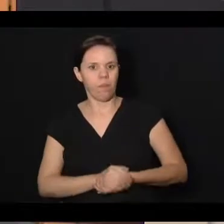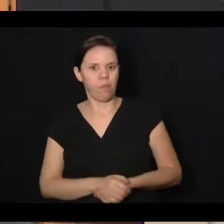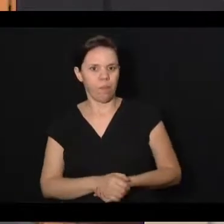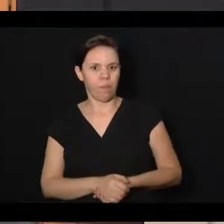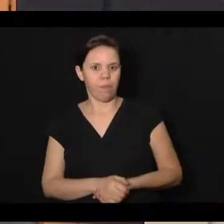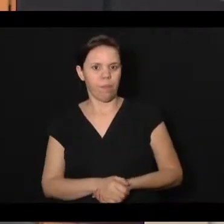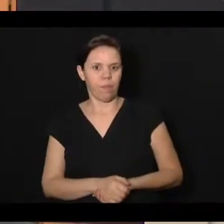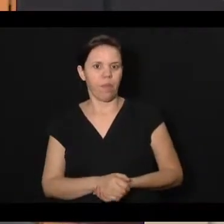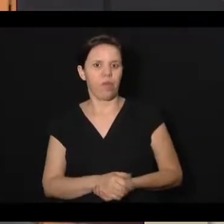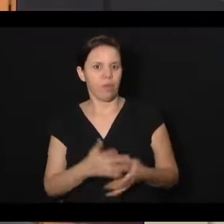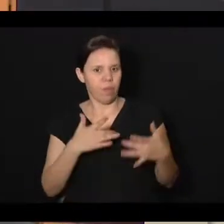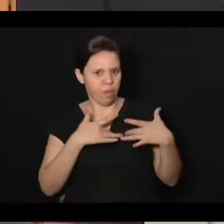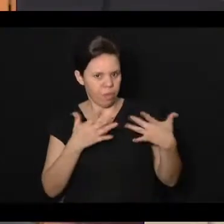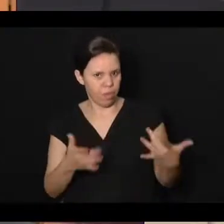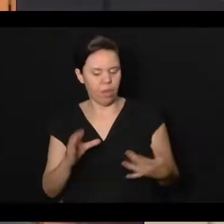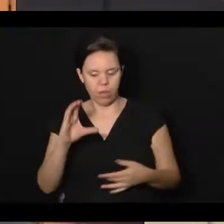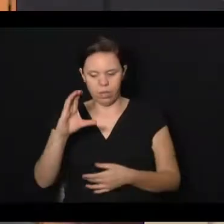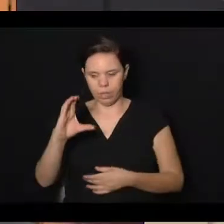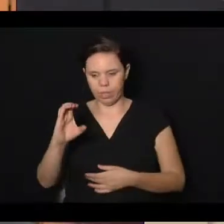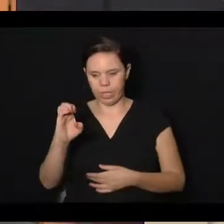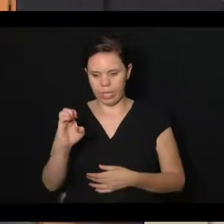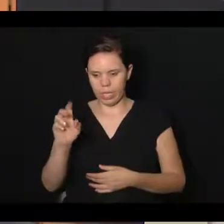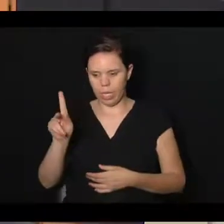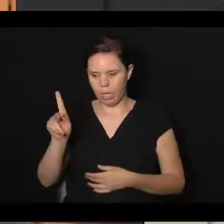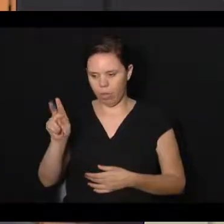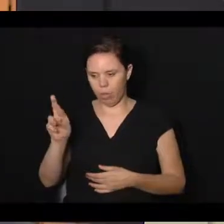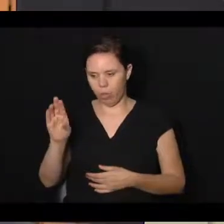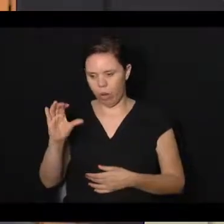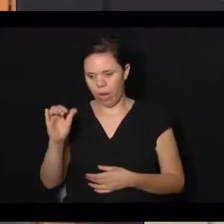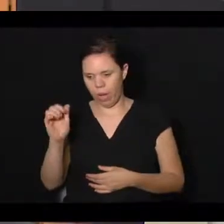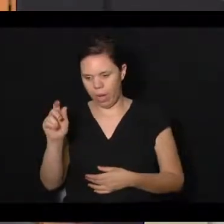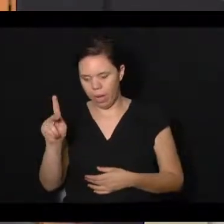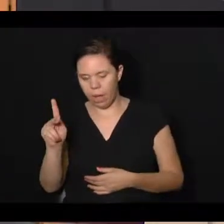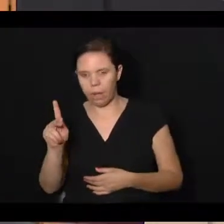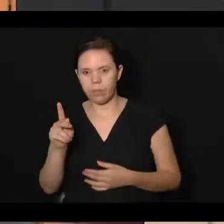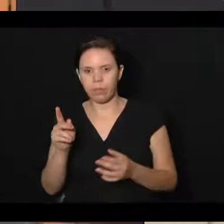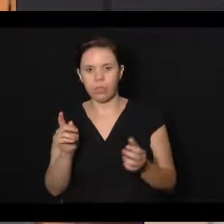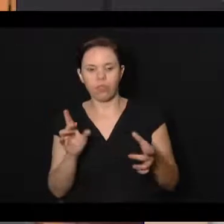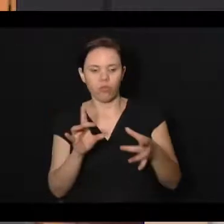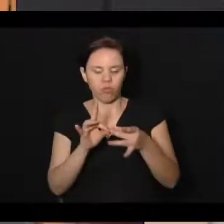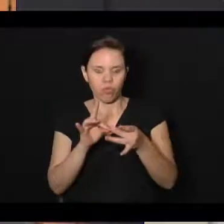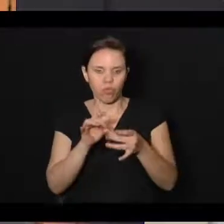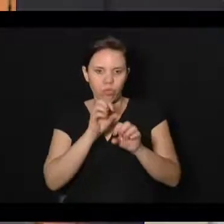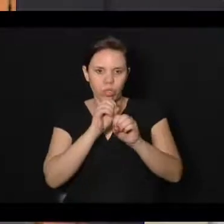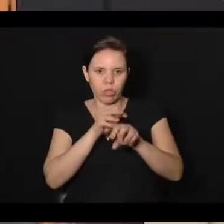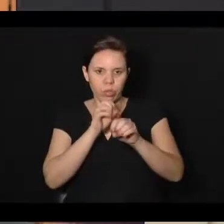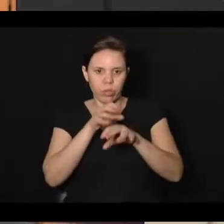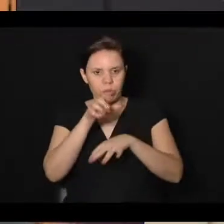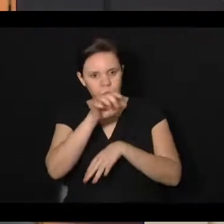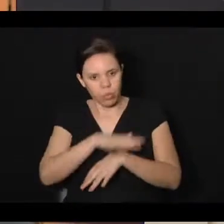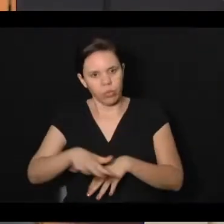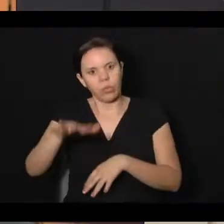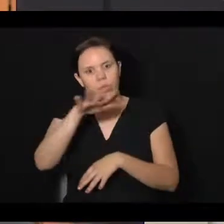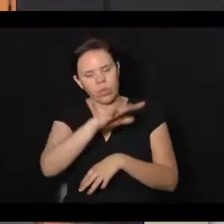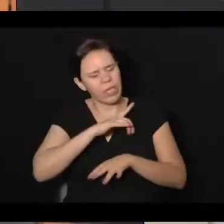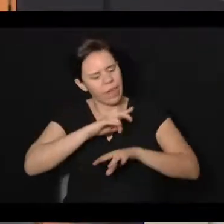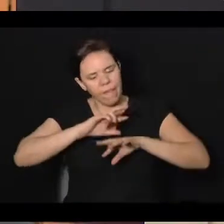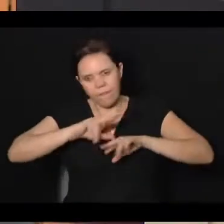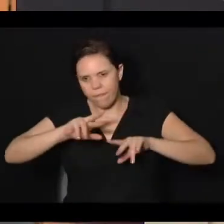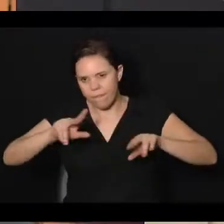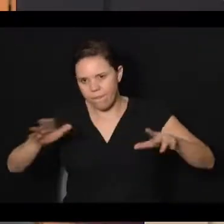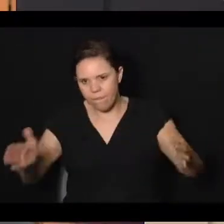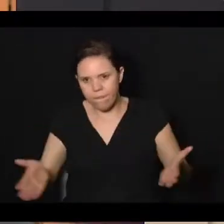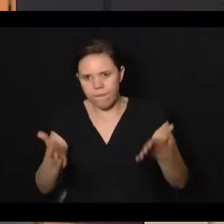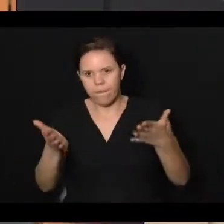fundado pelo se preocupe junto com educação então existe aí uma série de de encaminhamentos que a gente